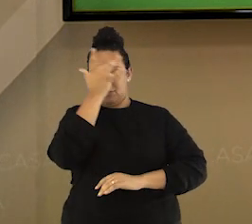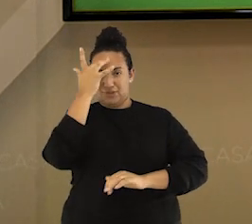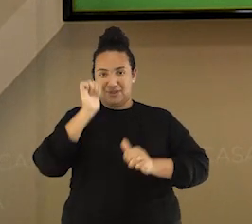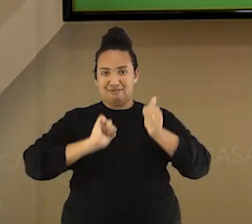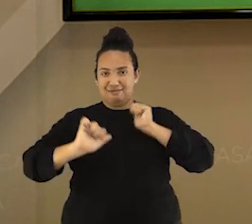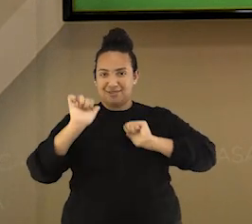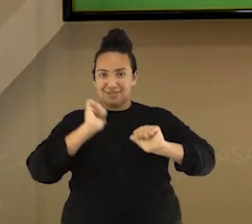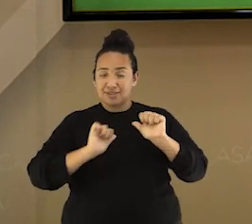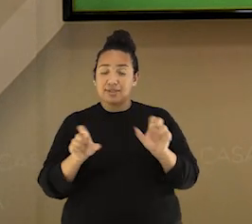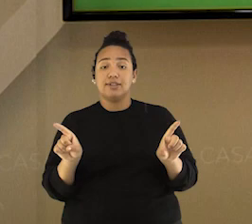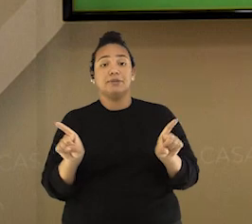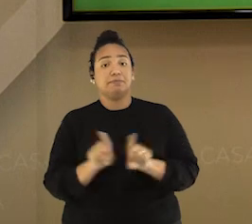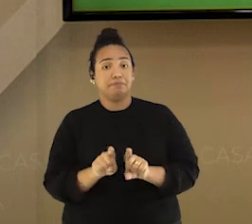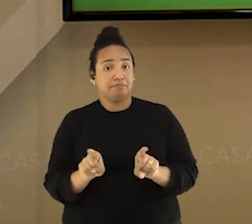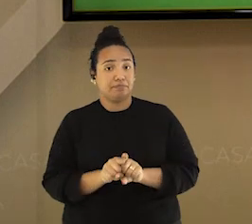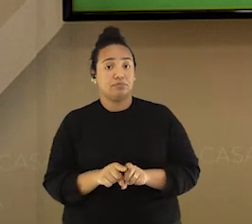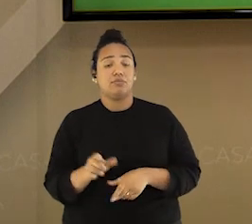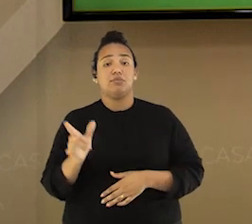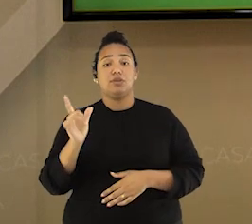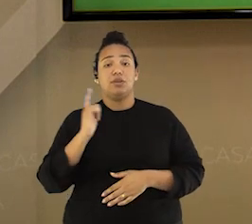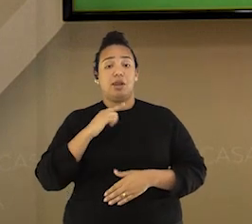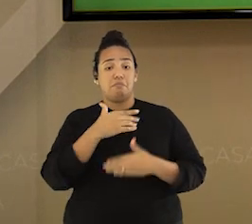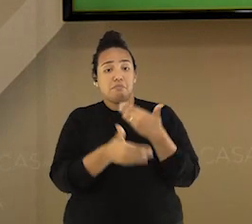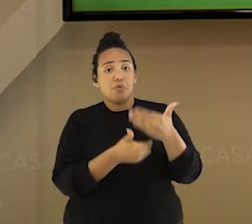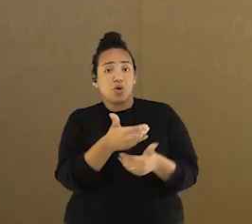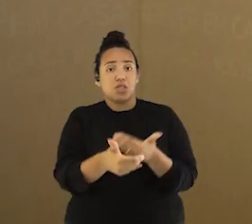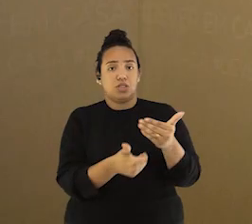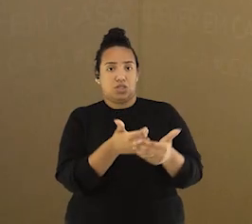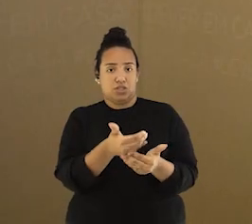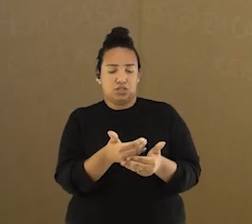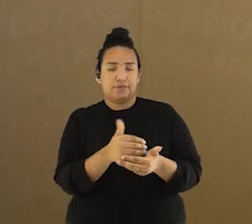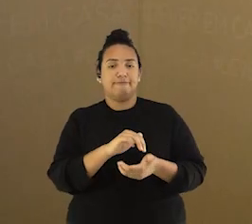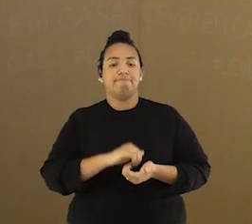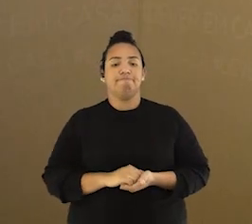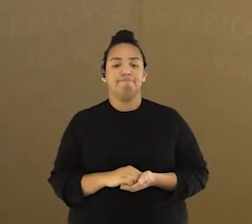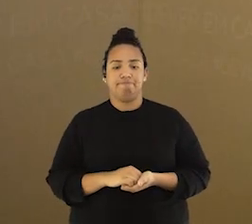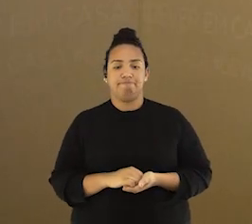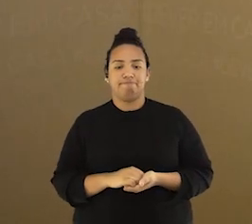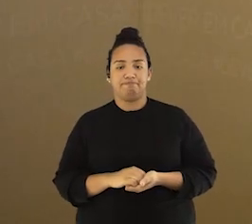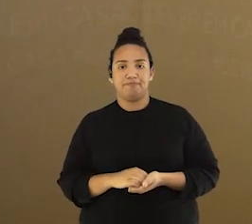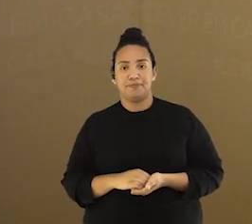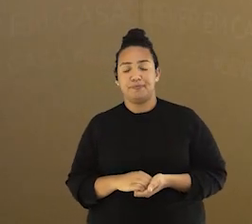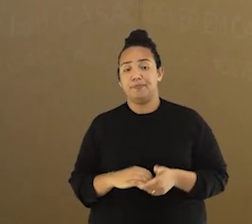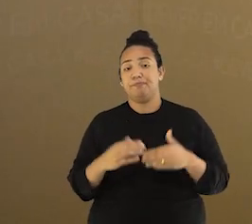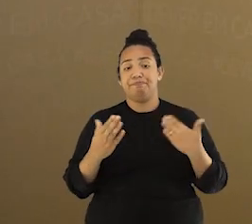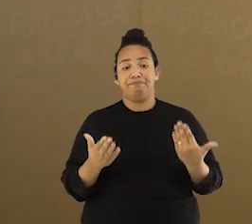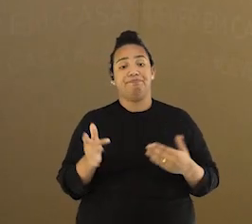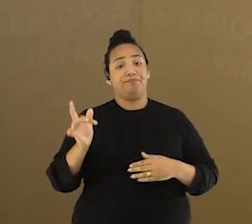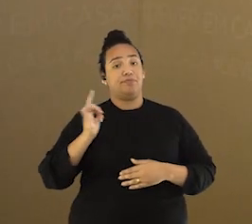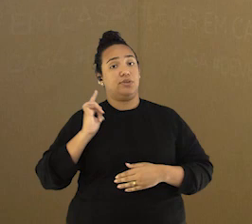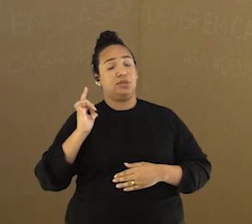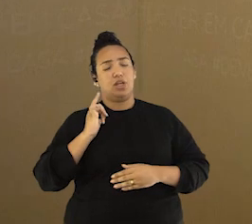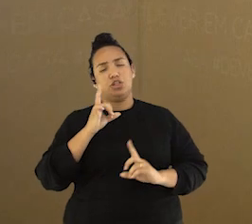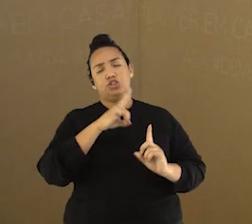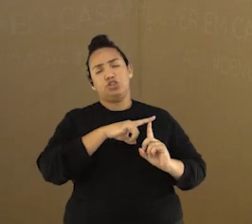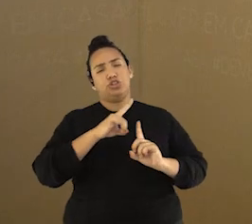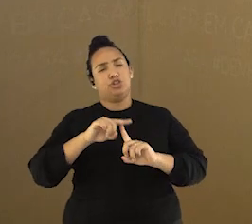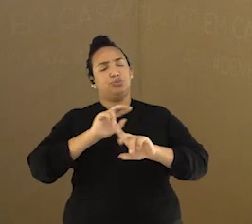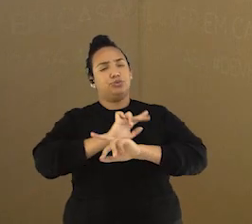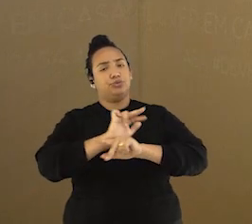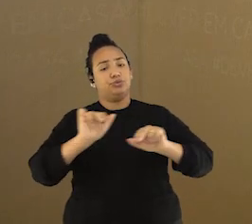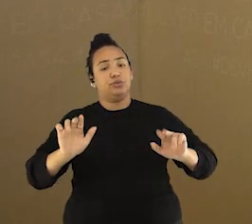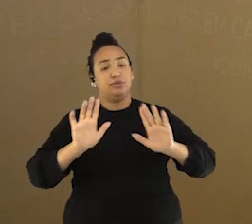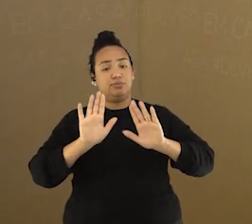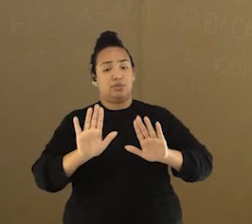seus processos de criação artística. Elas podem tomar várias formas, mas o que eu quero